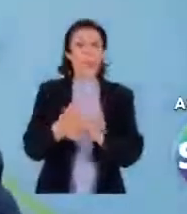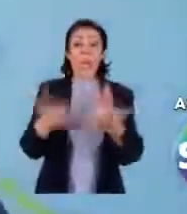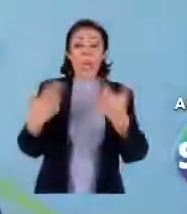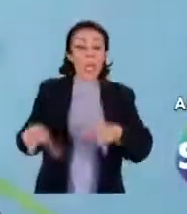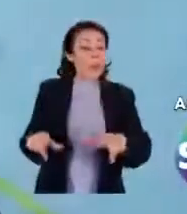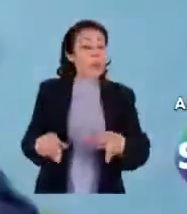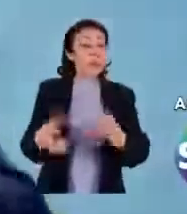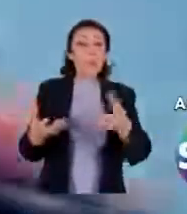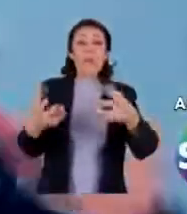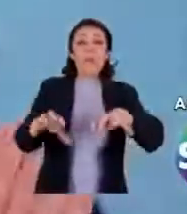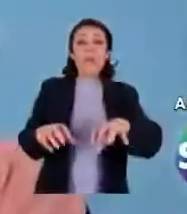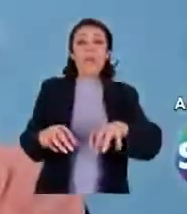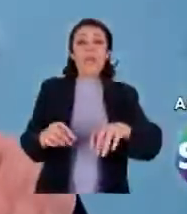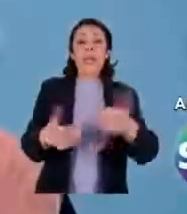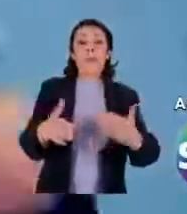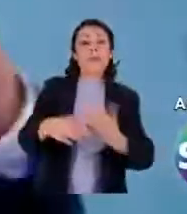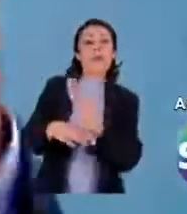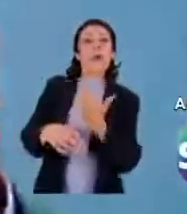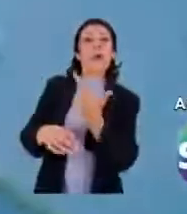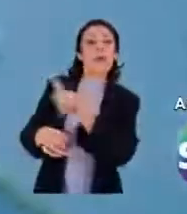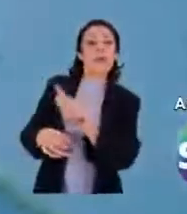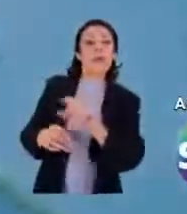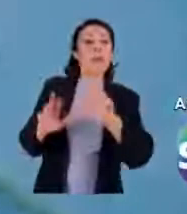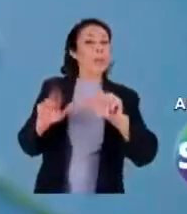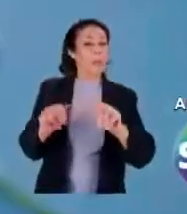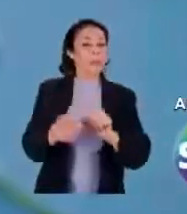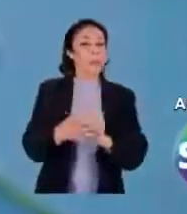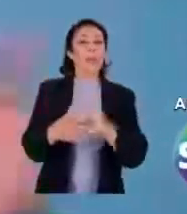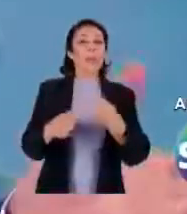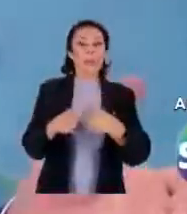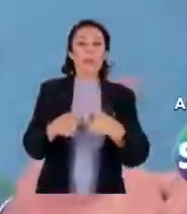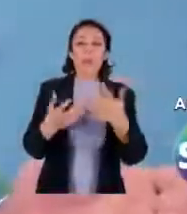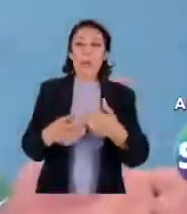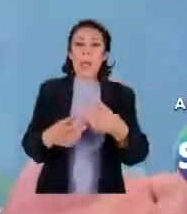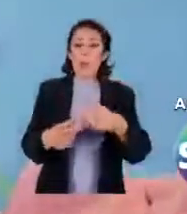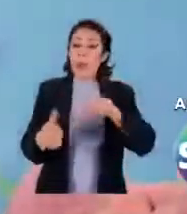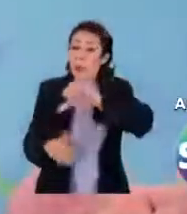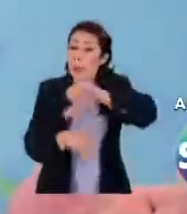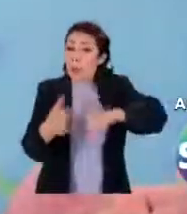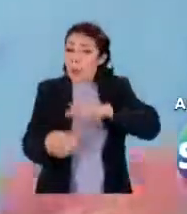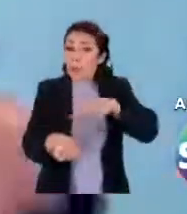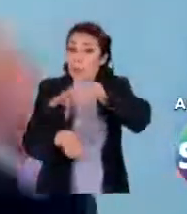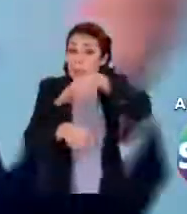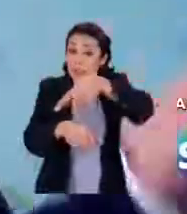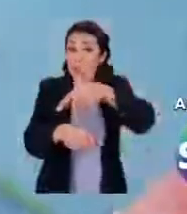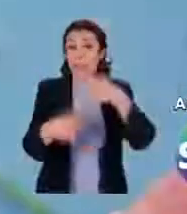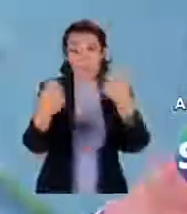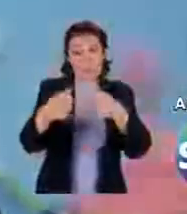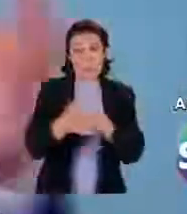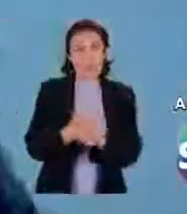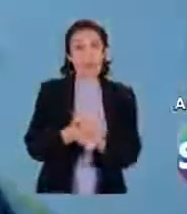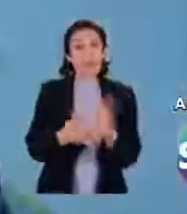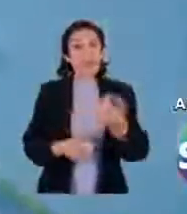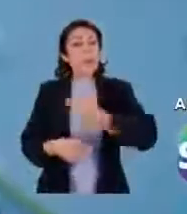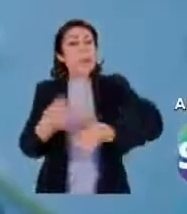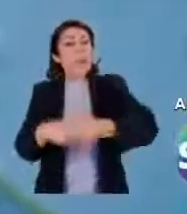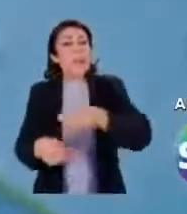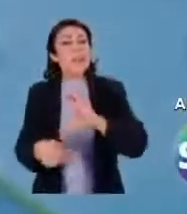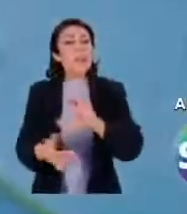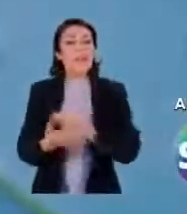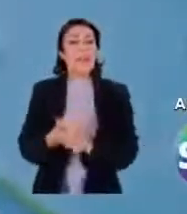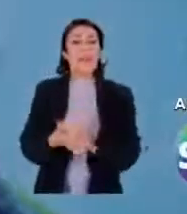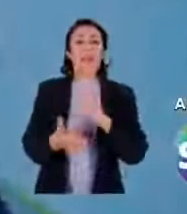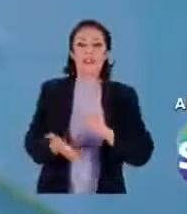a minha própria reeleição vou acabar com isso em troca da reforma que o país precisa portanto eu não tô na mão deles vou negociar nessa base tá aqui eu me